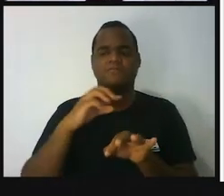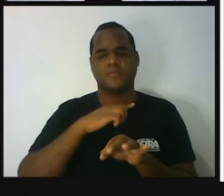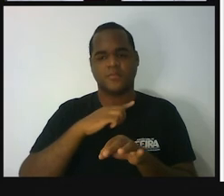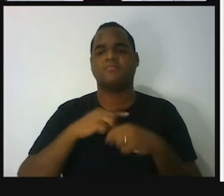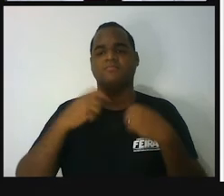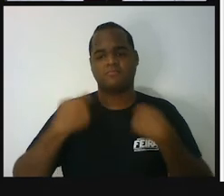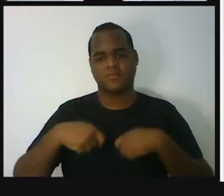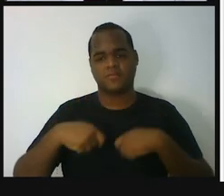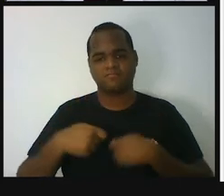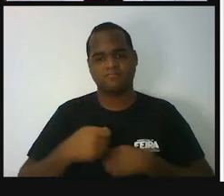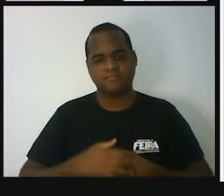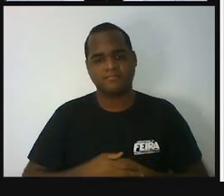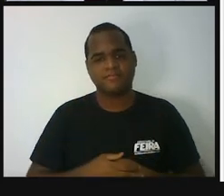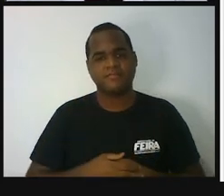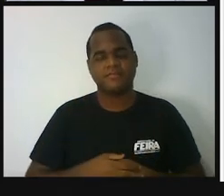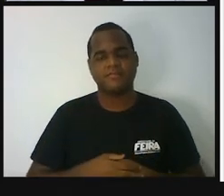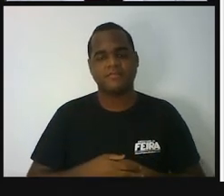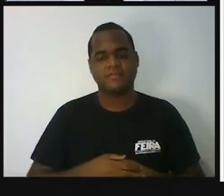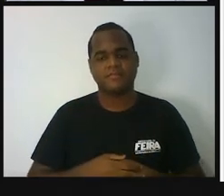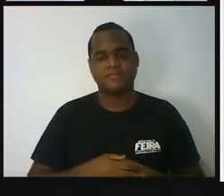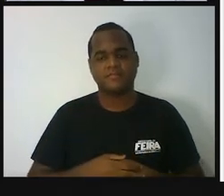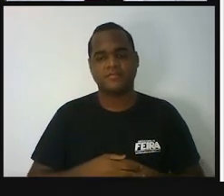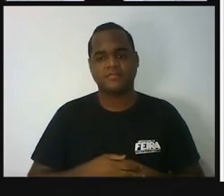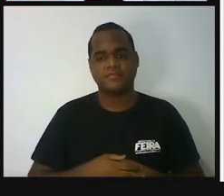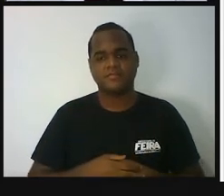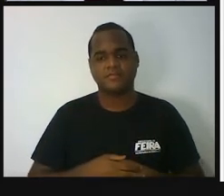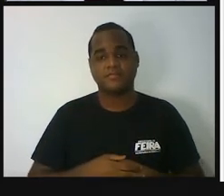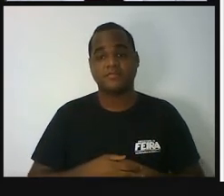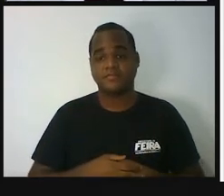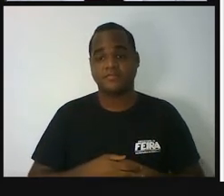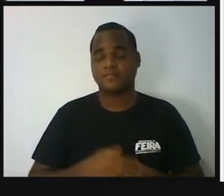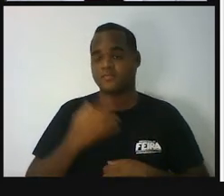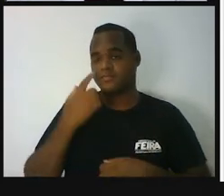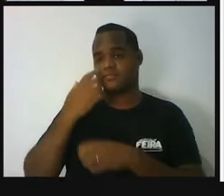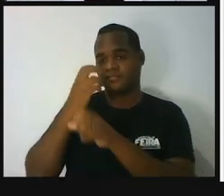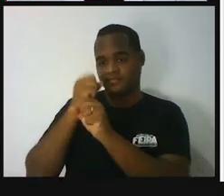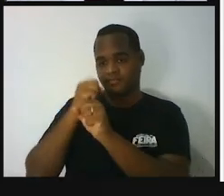Certo? Então eu vou medir os ângulos.